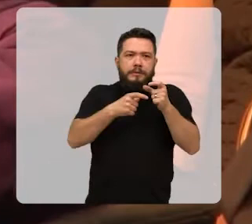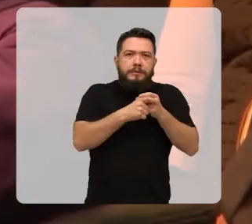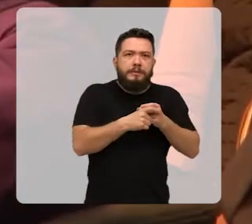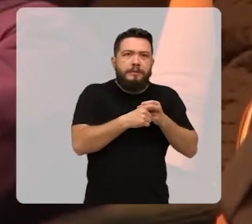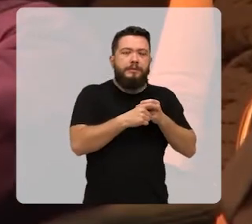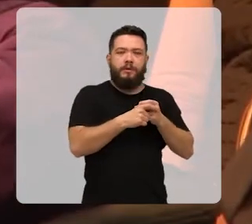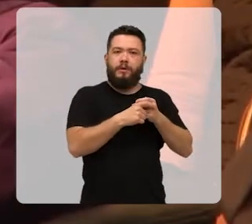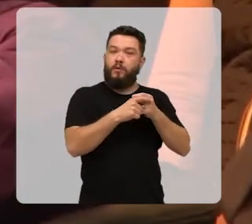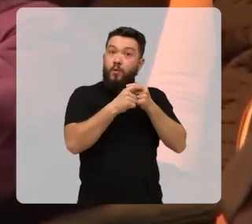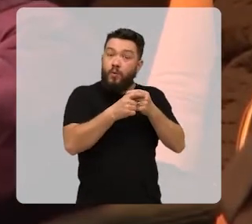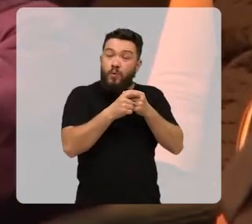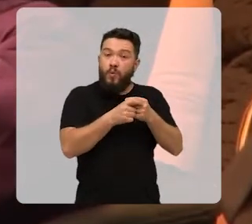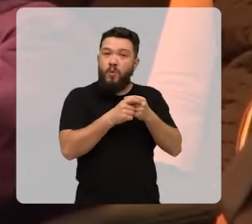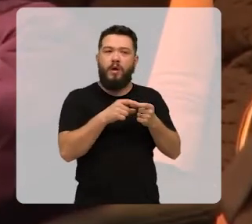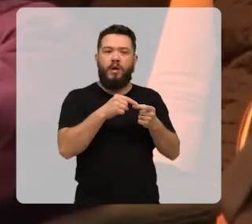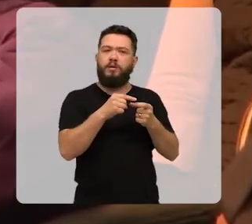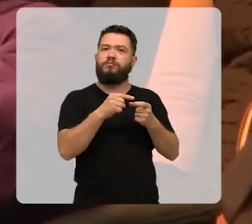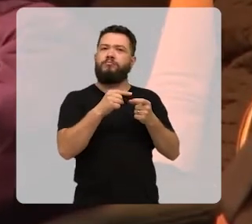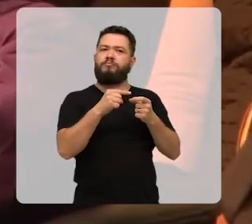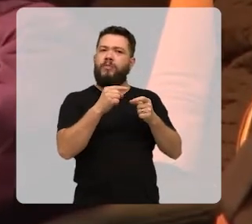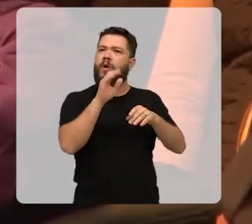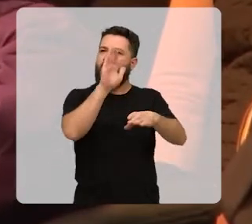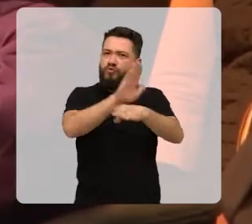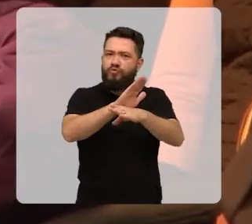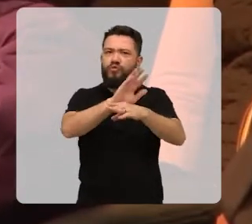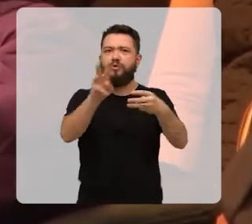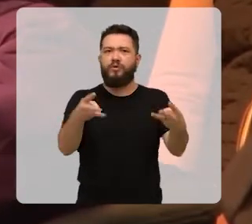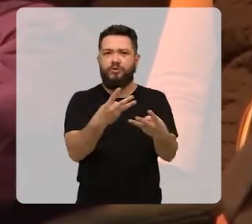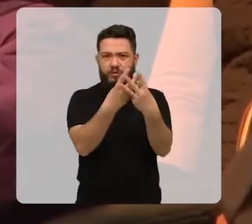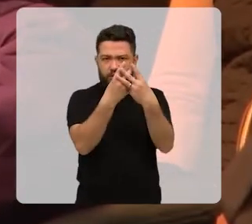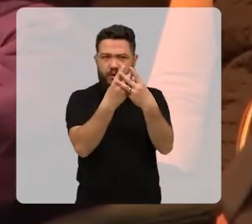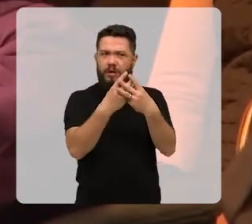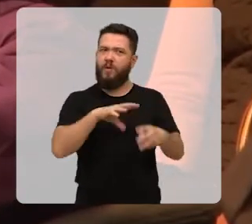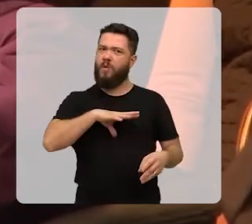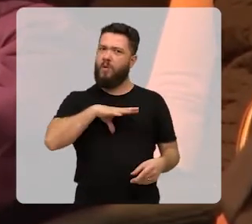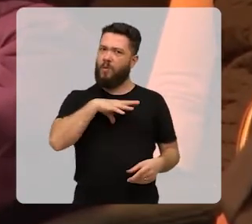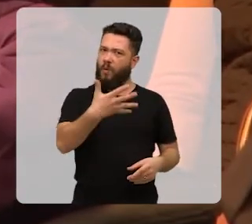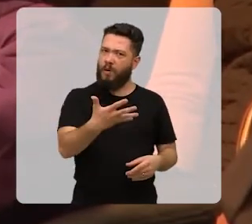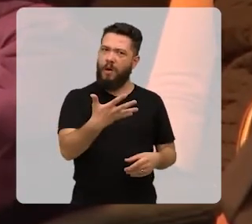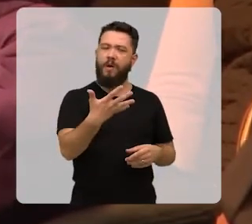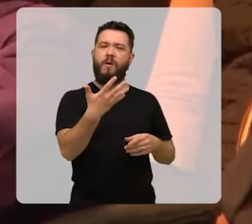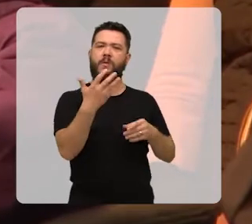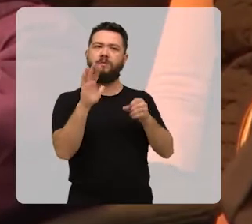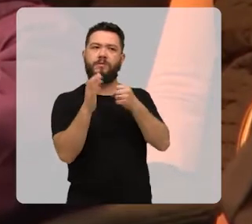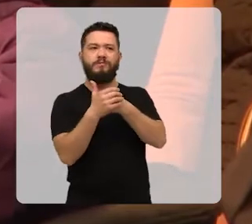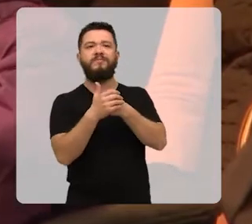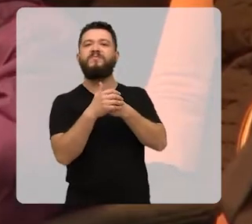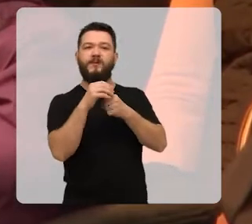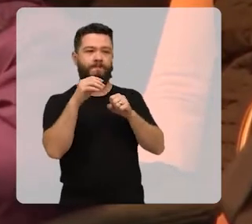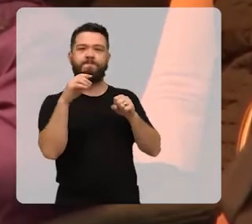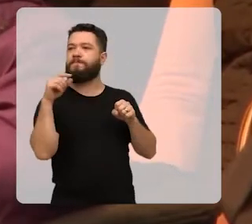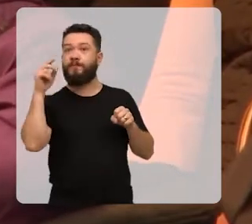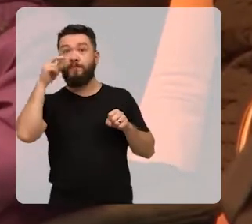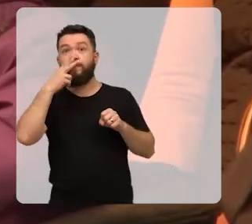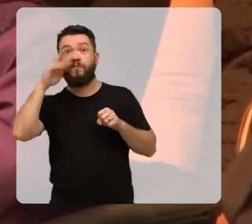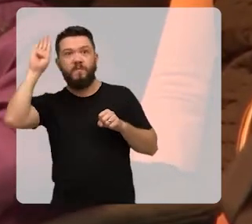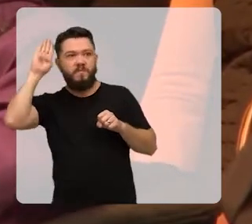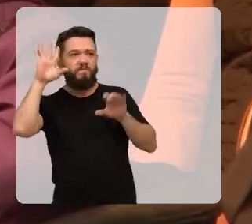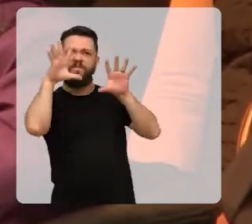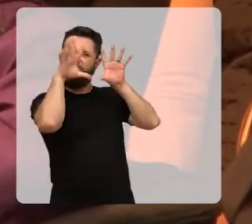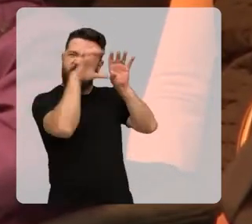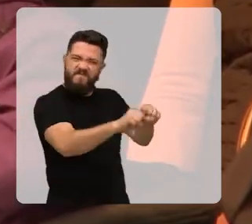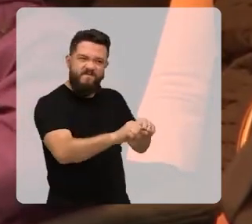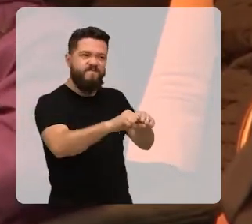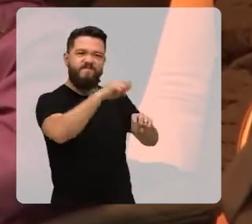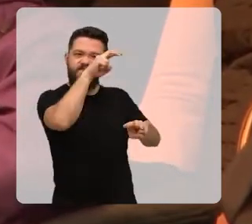tomou uma atitude de ajudar aos judeus e mostrou muito coragem alguns foram presos deportados